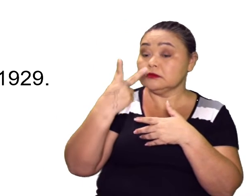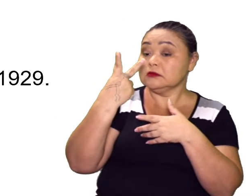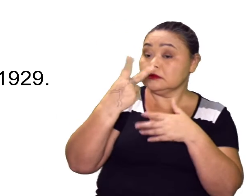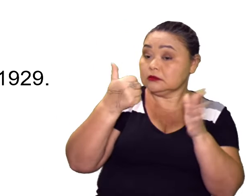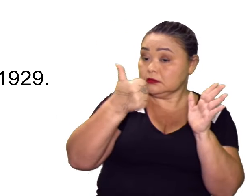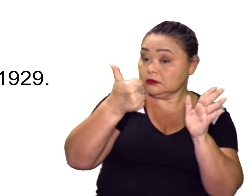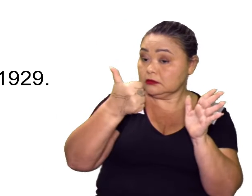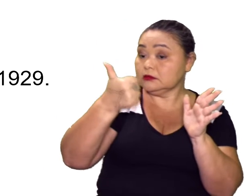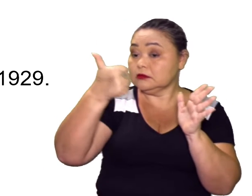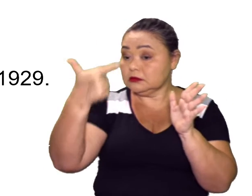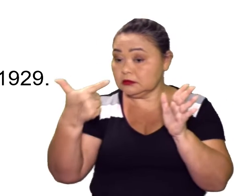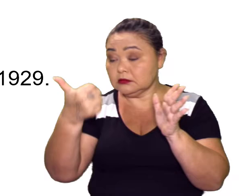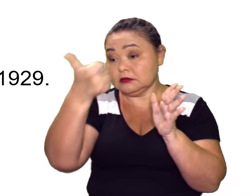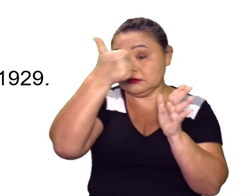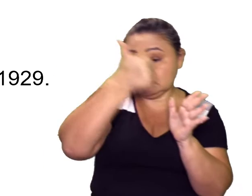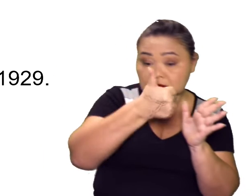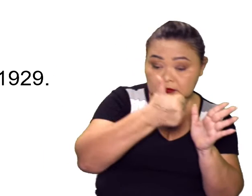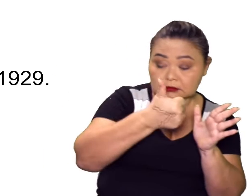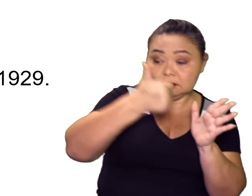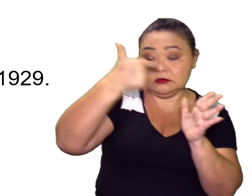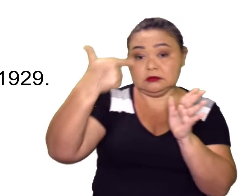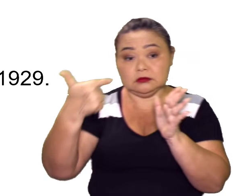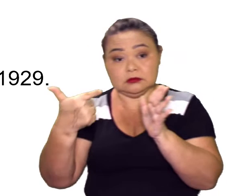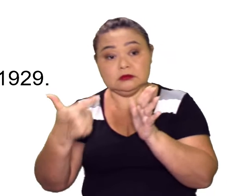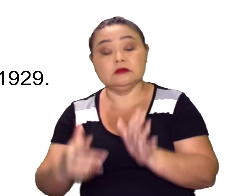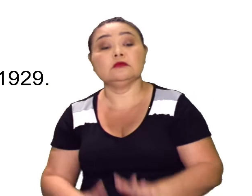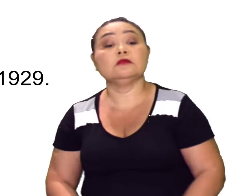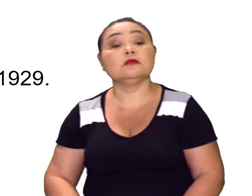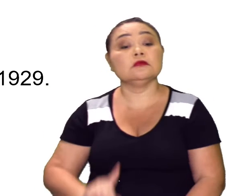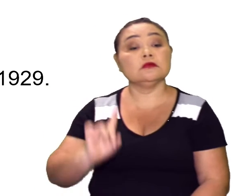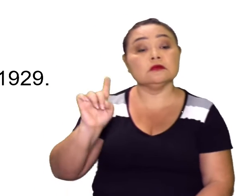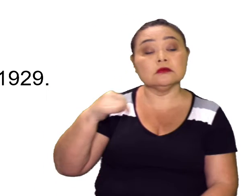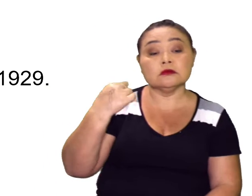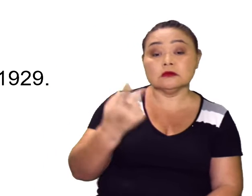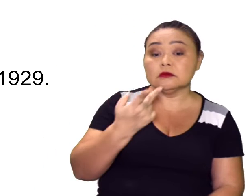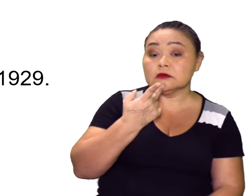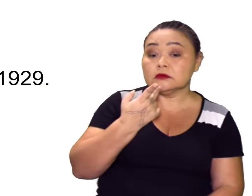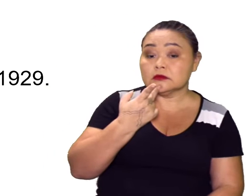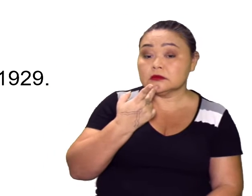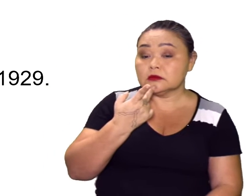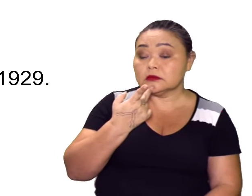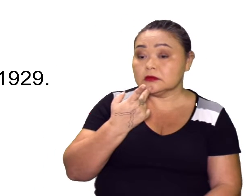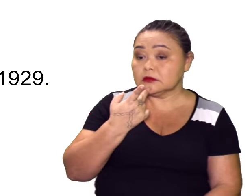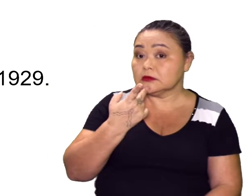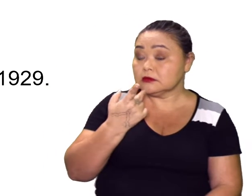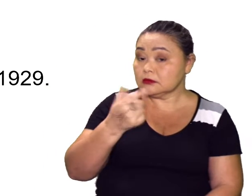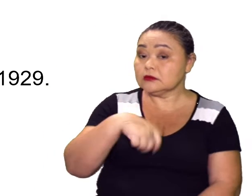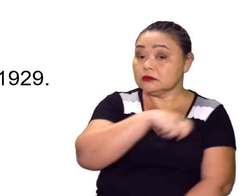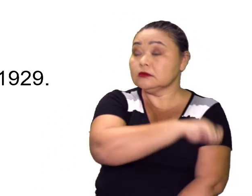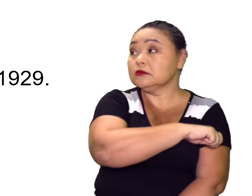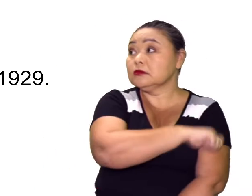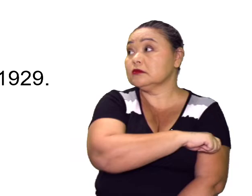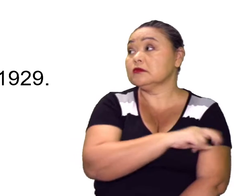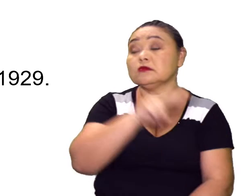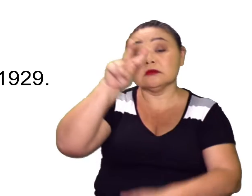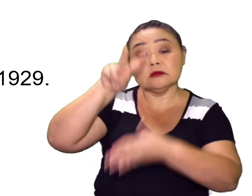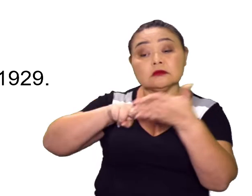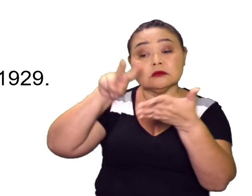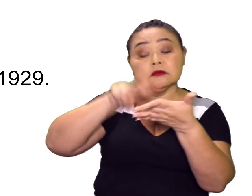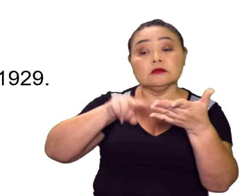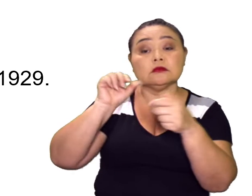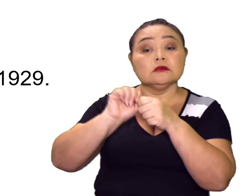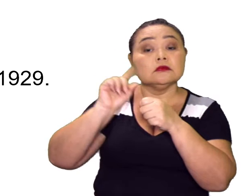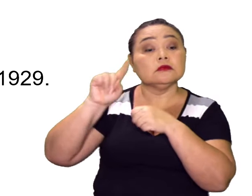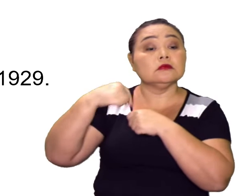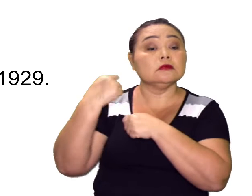2 ciclos, primeiro ciclo e segundo ciclo. Então, o nosso aluno tem que estar atento ao que ele está lendo